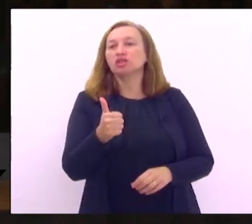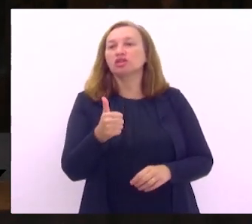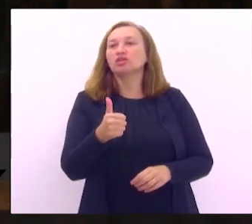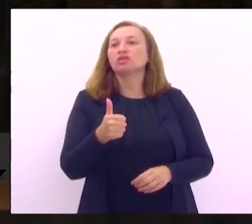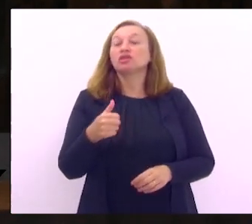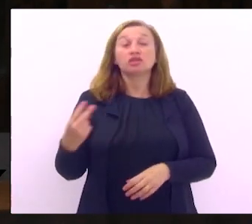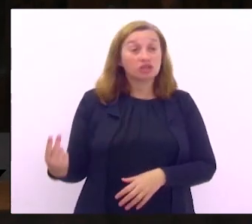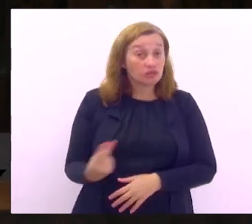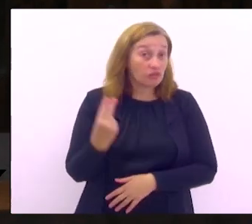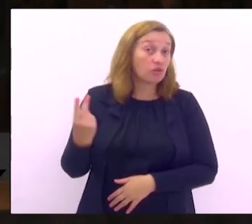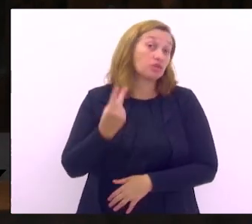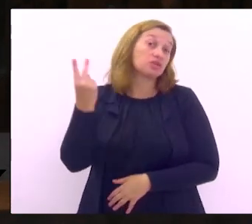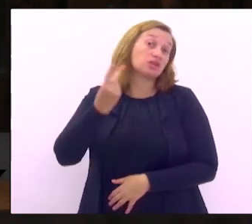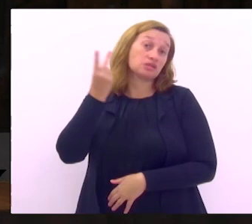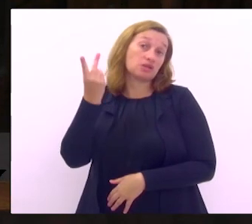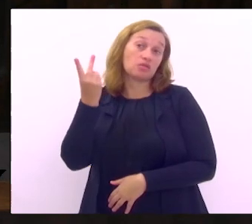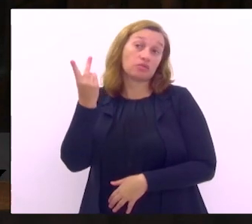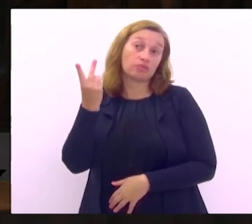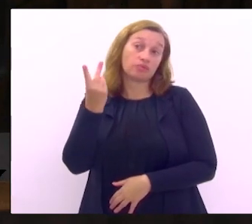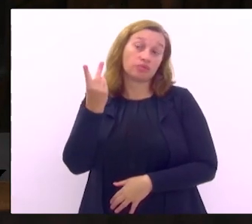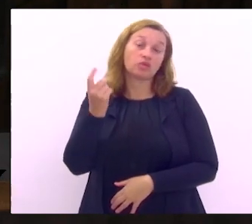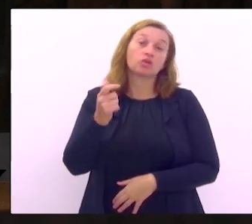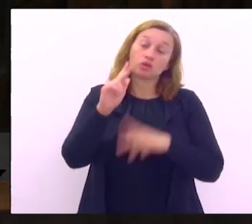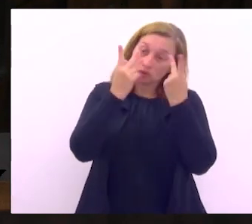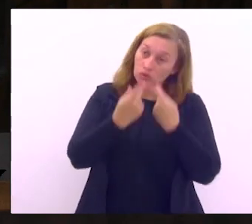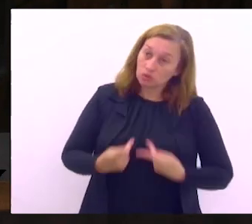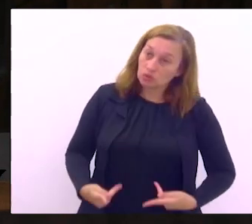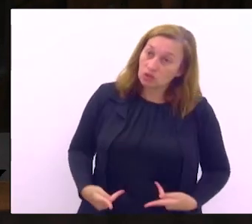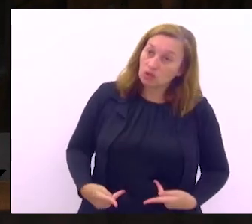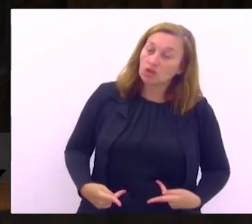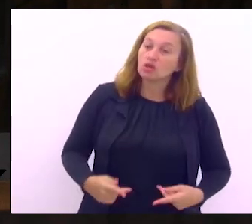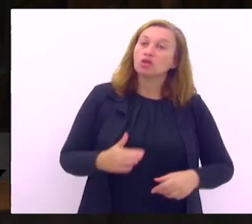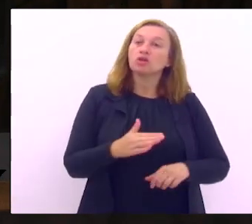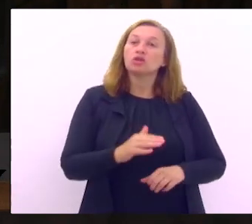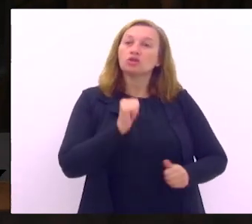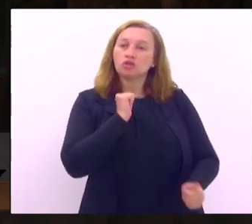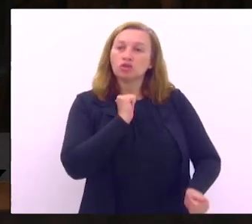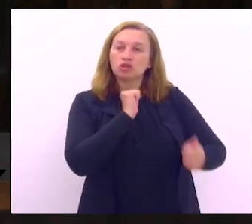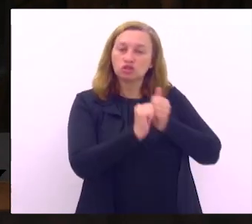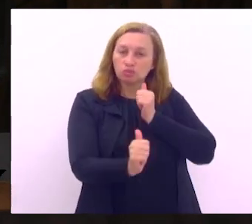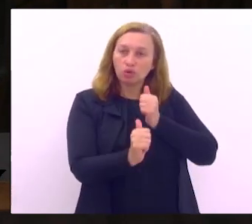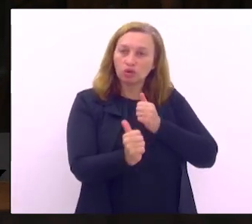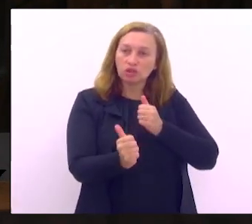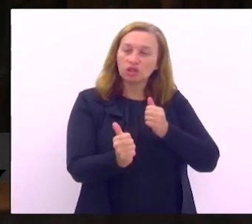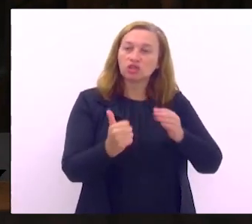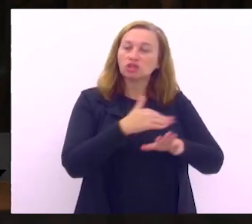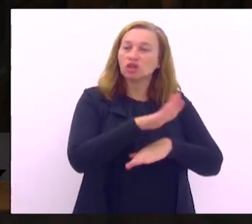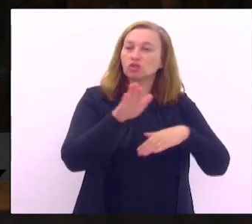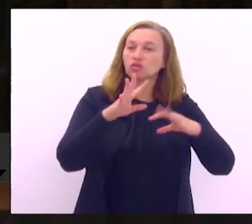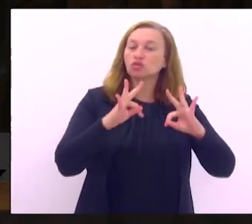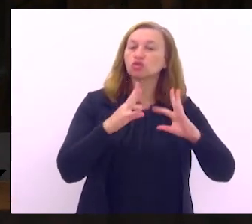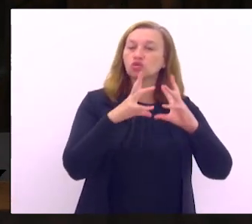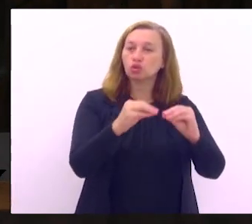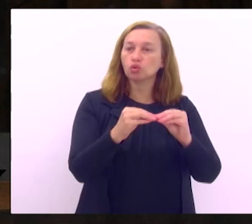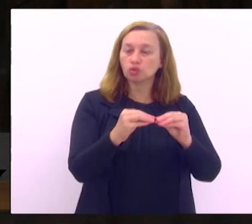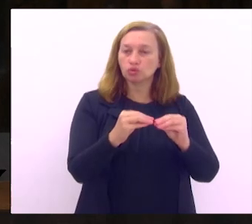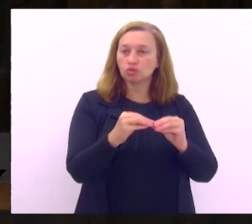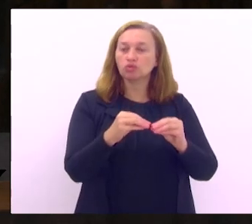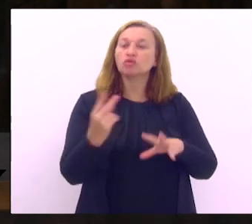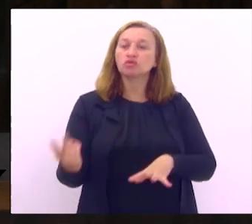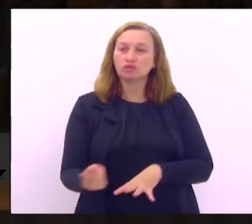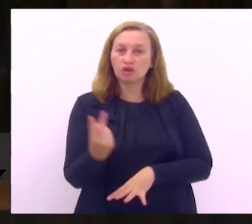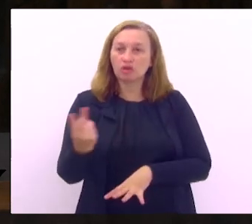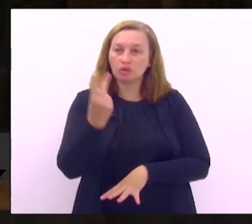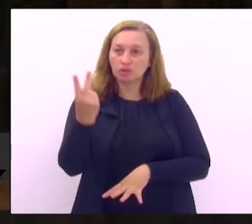maior valorização do ser humano, e o esporte possui esses valores, e o atletismo, que eu diria que é uma